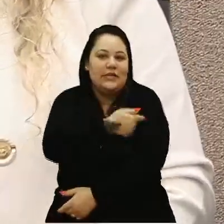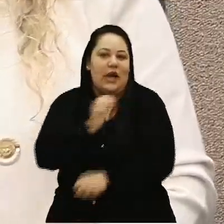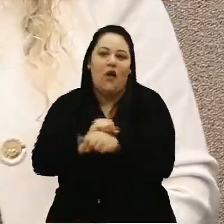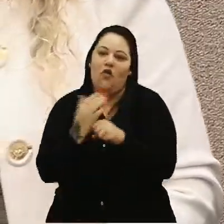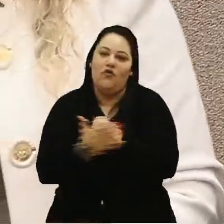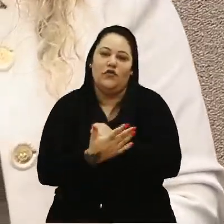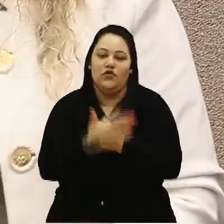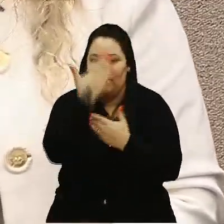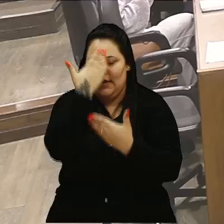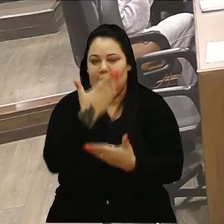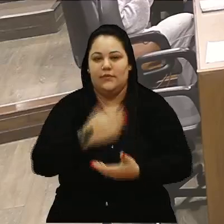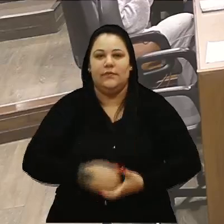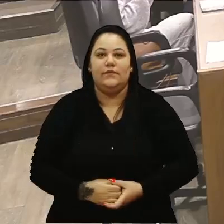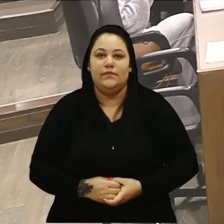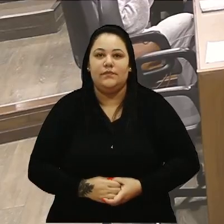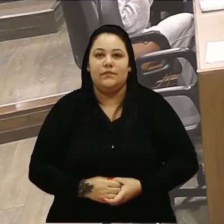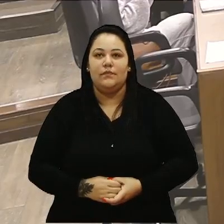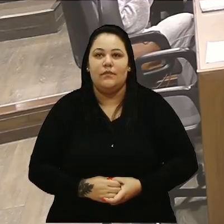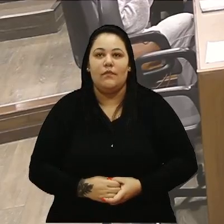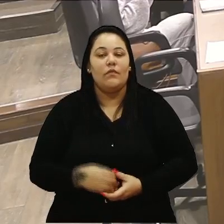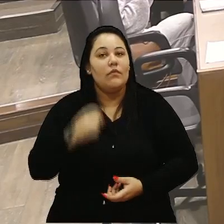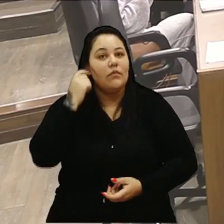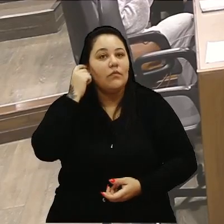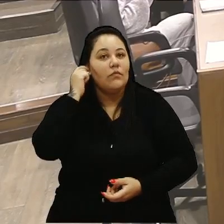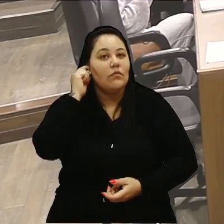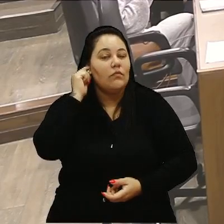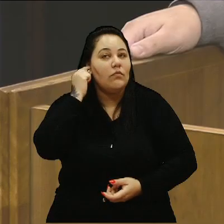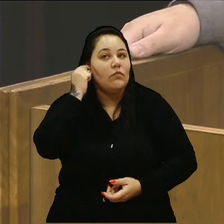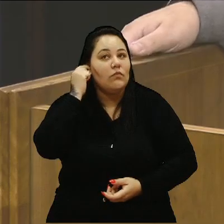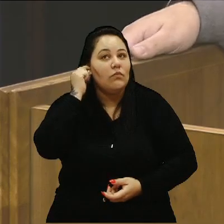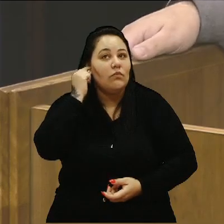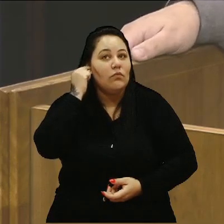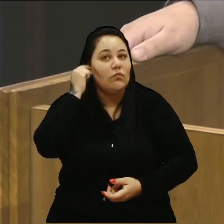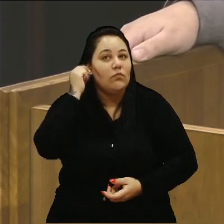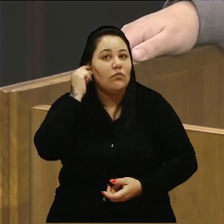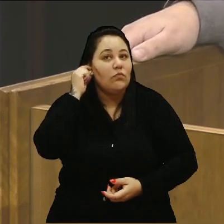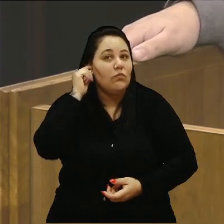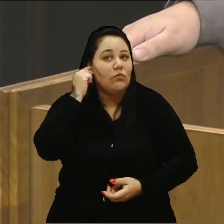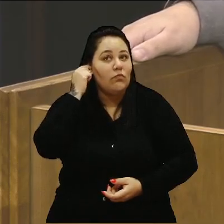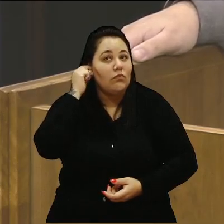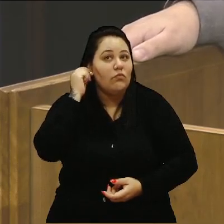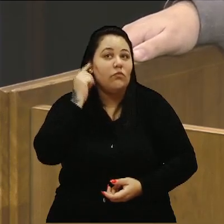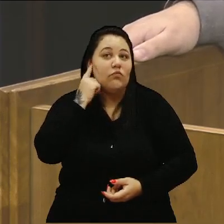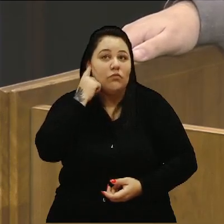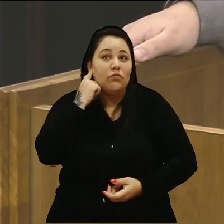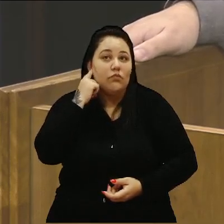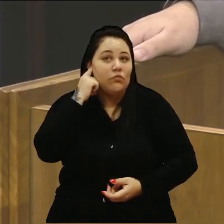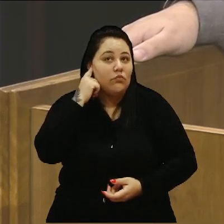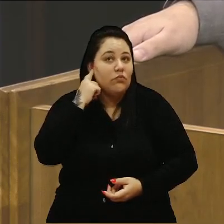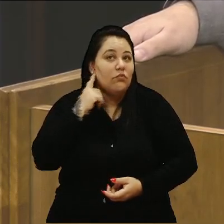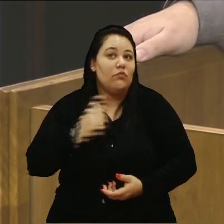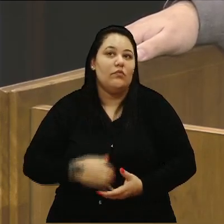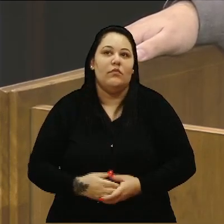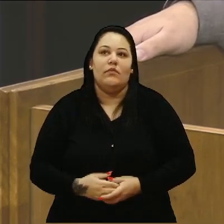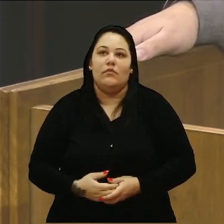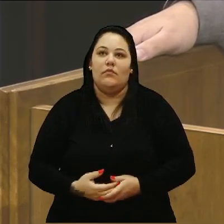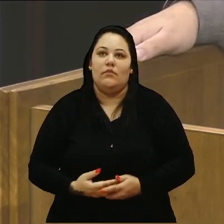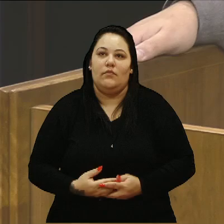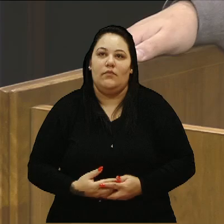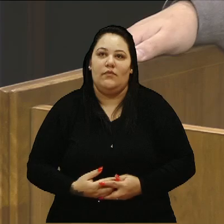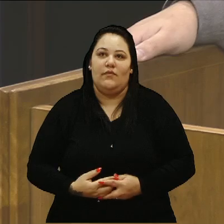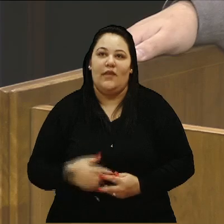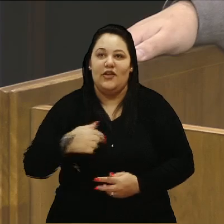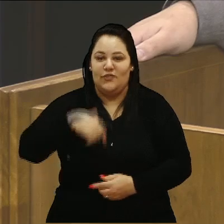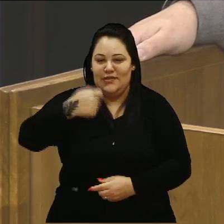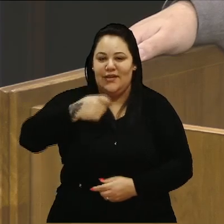da Covid. Obrigado. Obrigado, vereador. Não sei se tem mais alguma parte, mas assim, eu acho que teríamos que fazer, de repente, como foi feito com a Greta, colocar